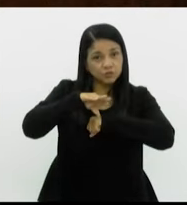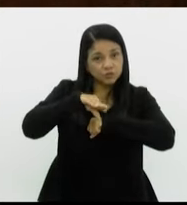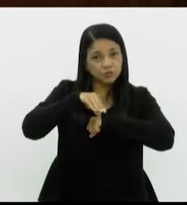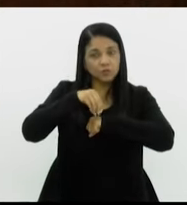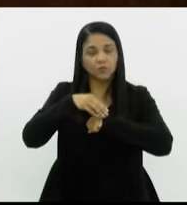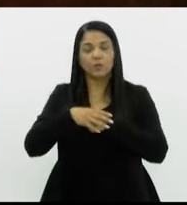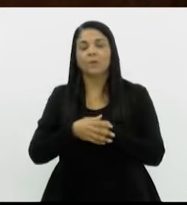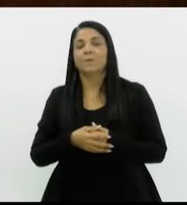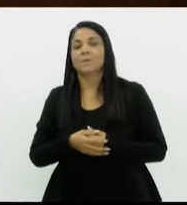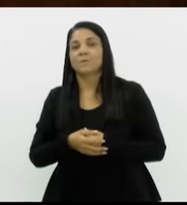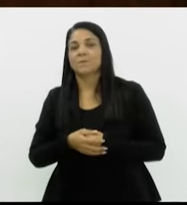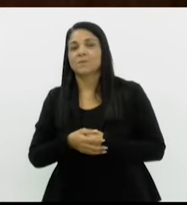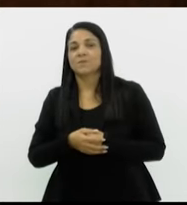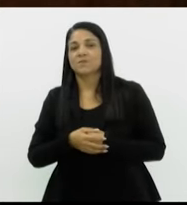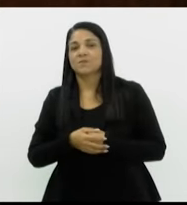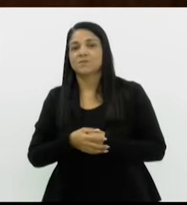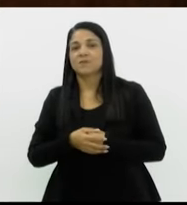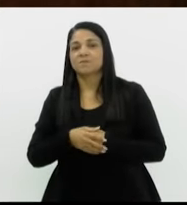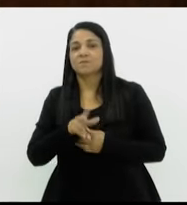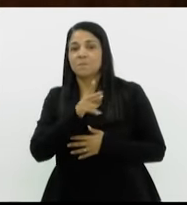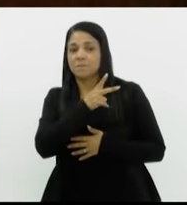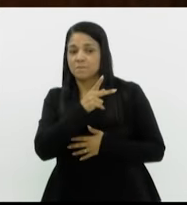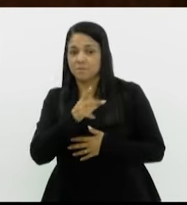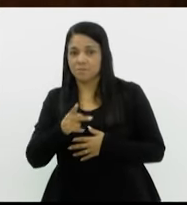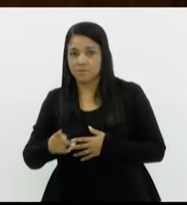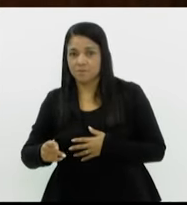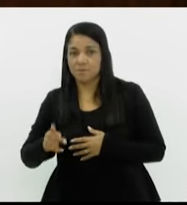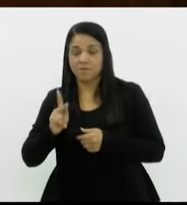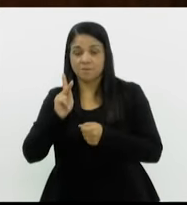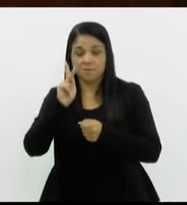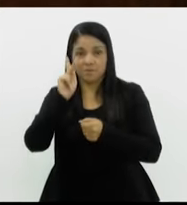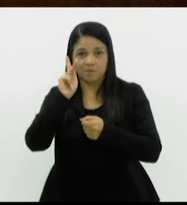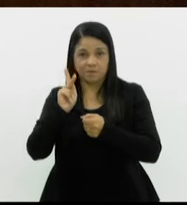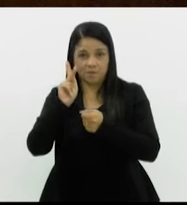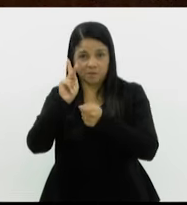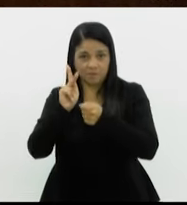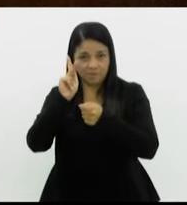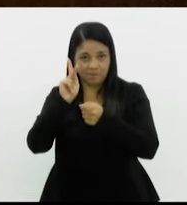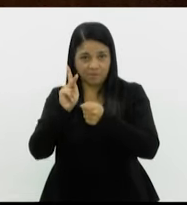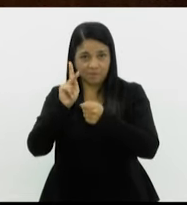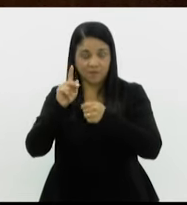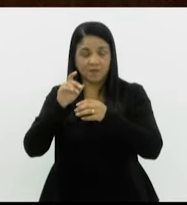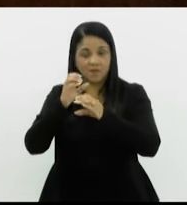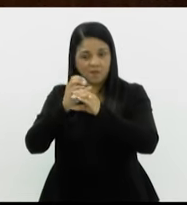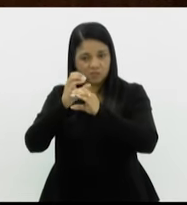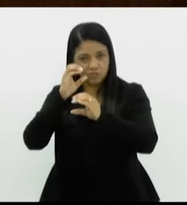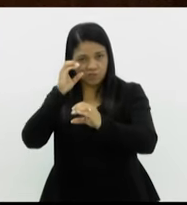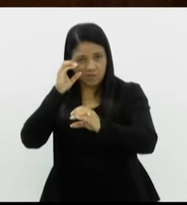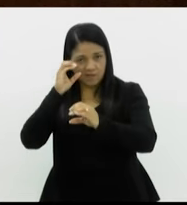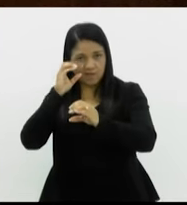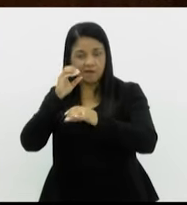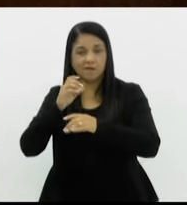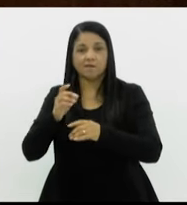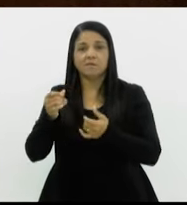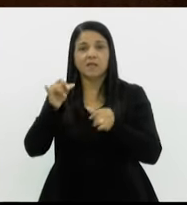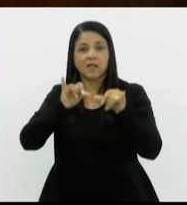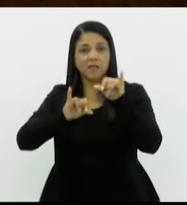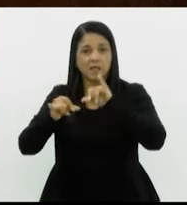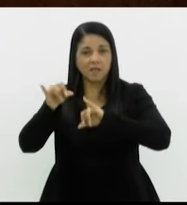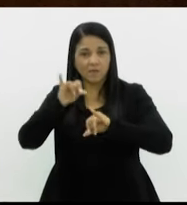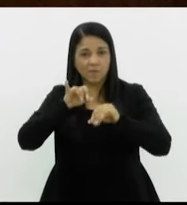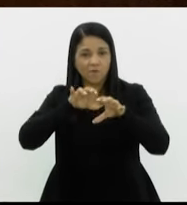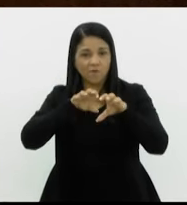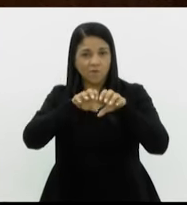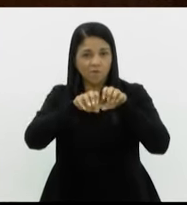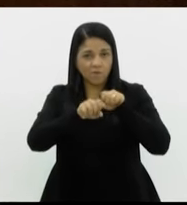indicou para presidir a Petrobras a engenheira química formada